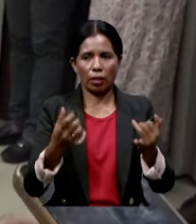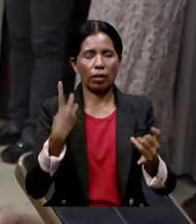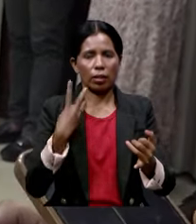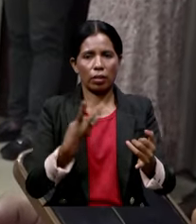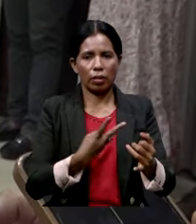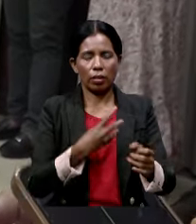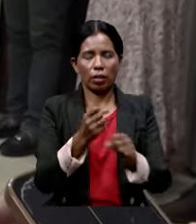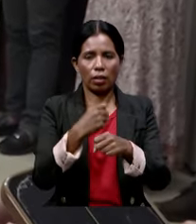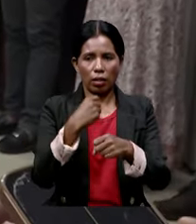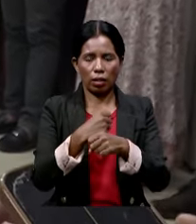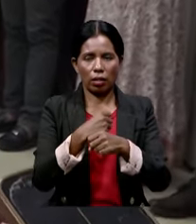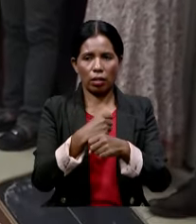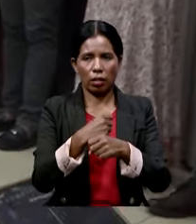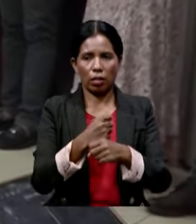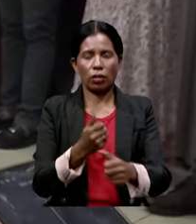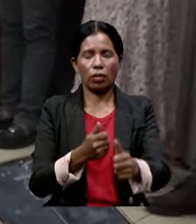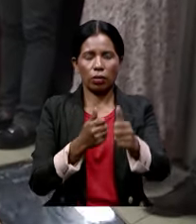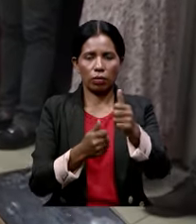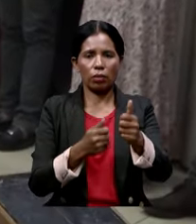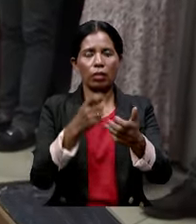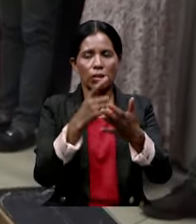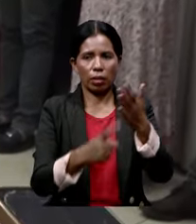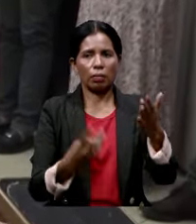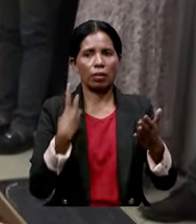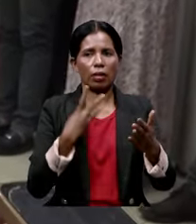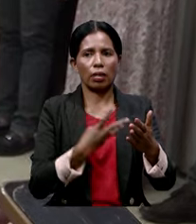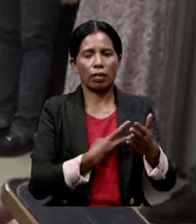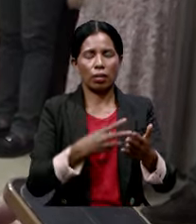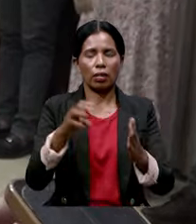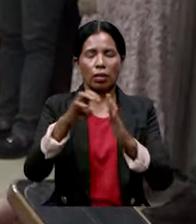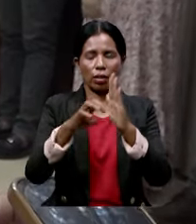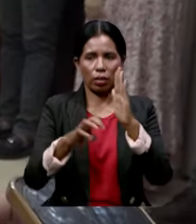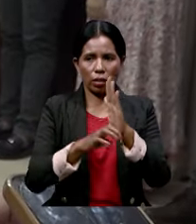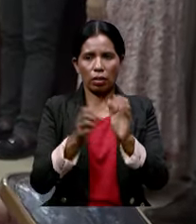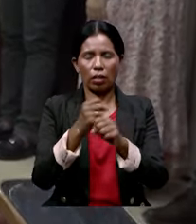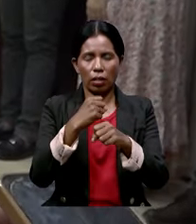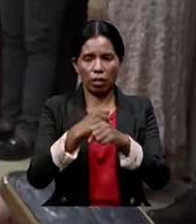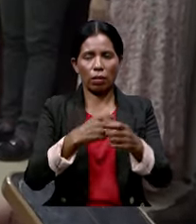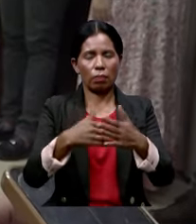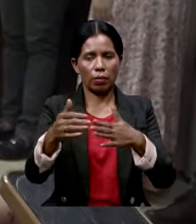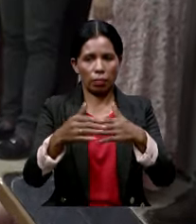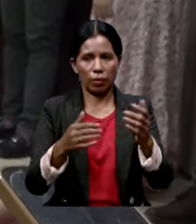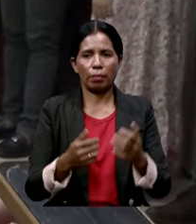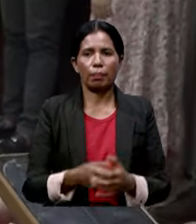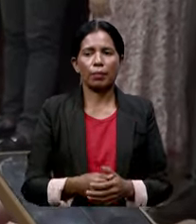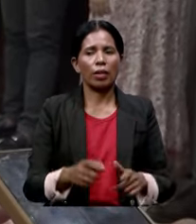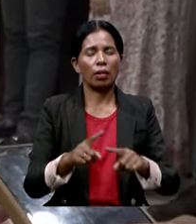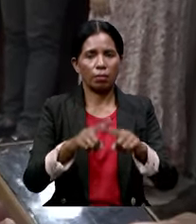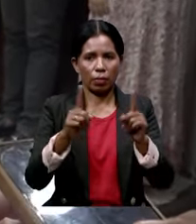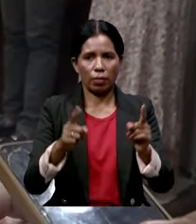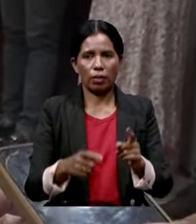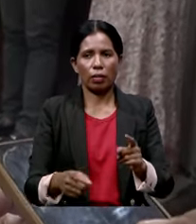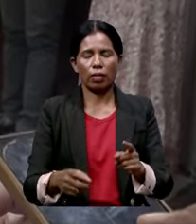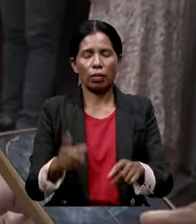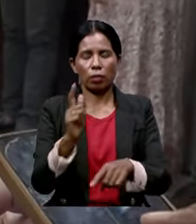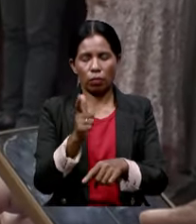halo tuir sekuensia nebe mak estado halo bye bye ne mai be ba 20